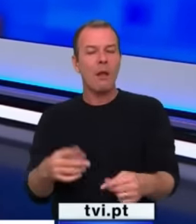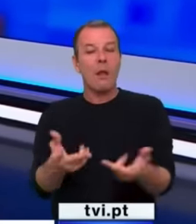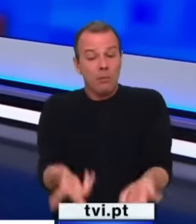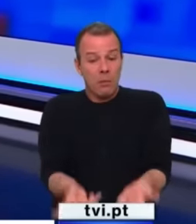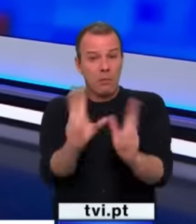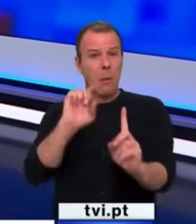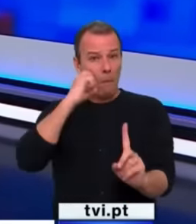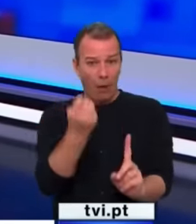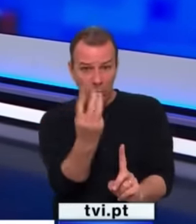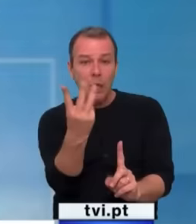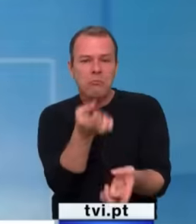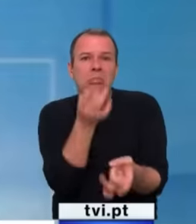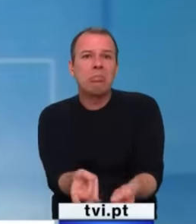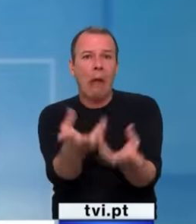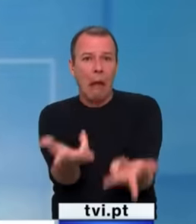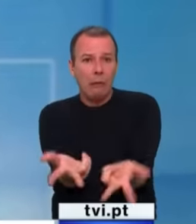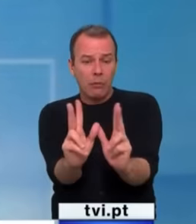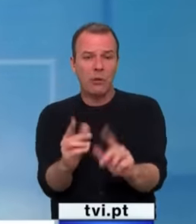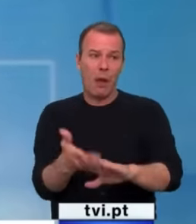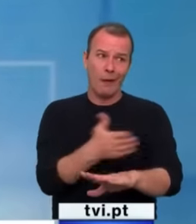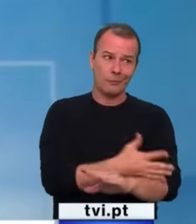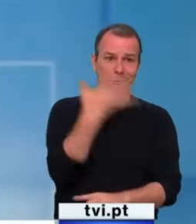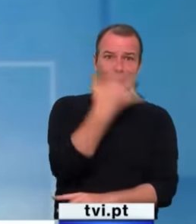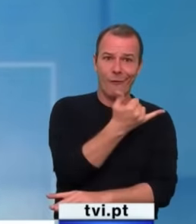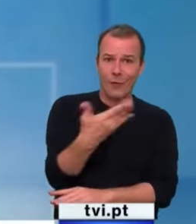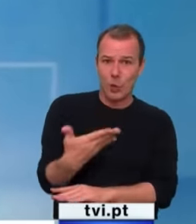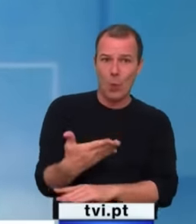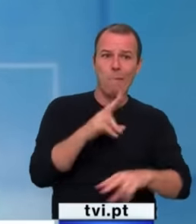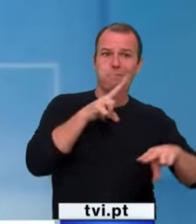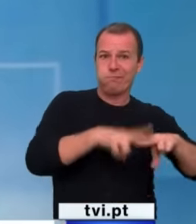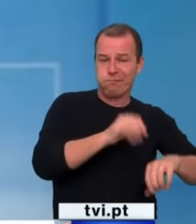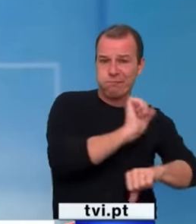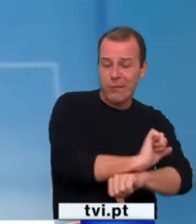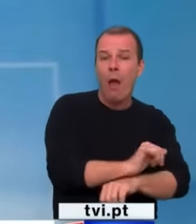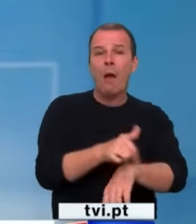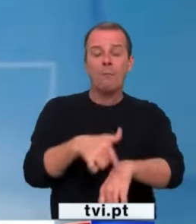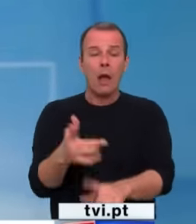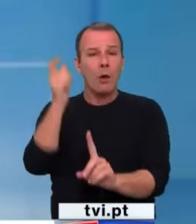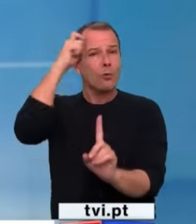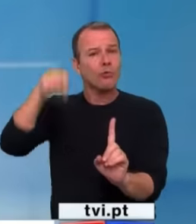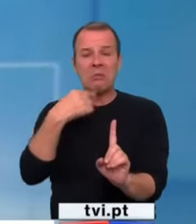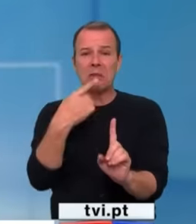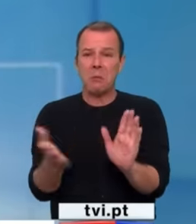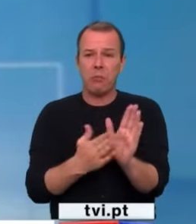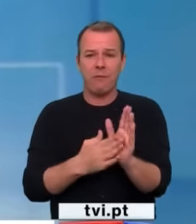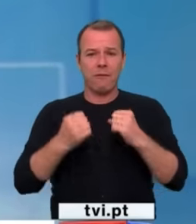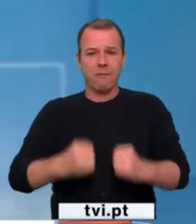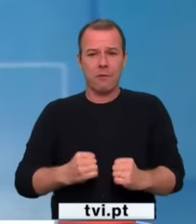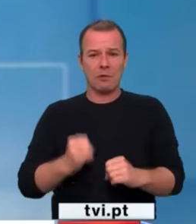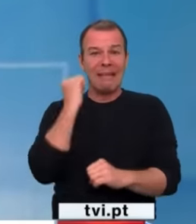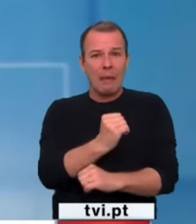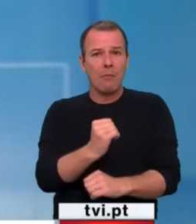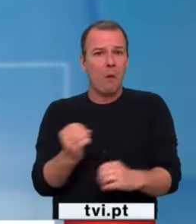três arguídos que estiveram 21 dias detidos. O juiz entende que não há indícios fortes de qualquer